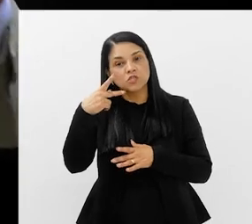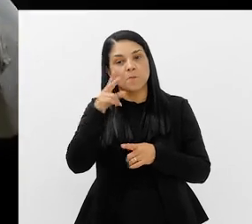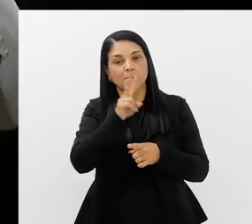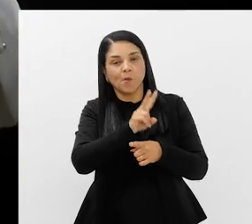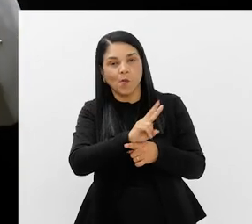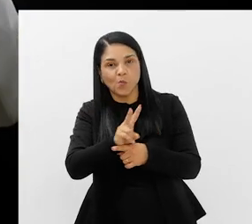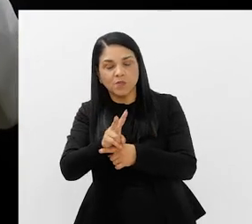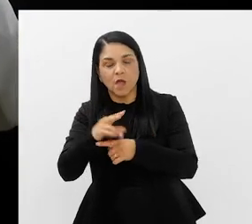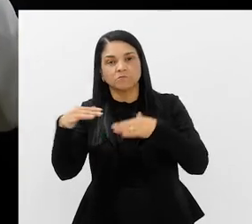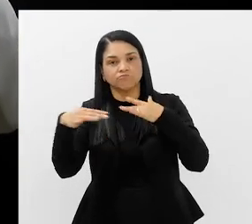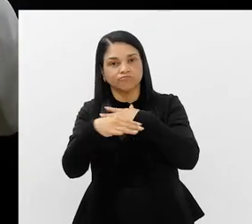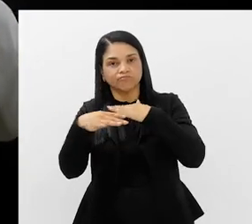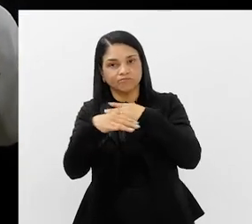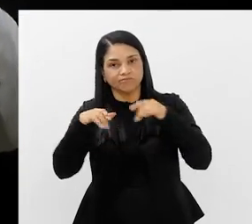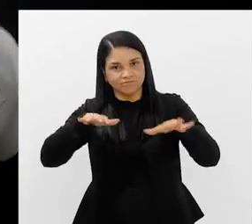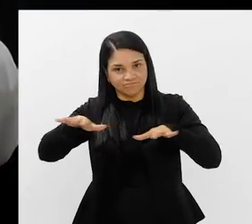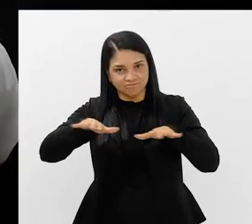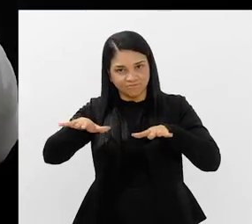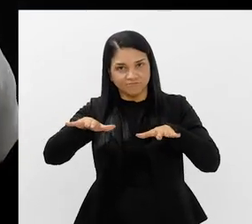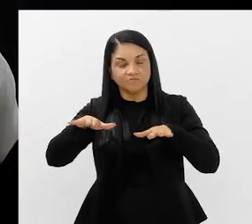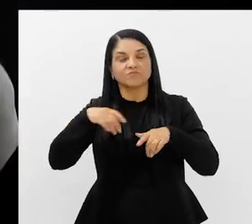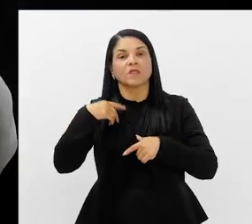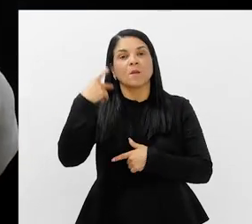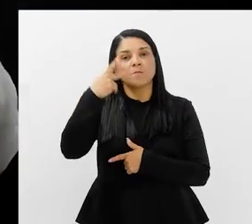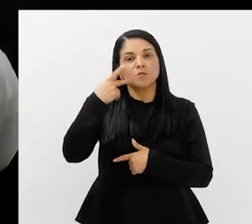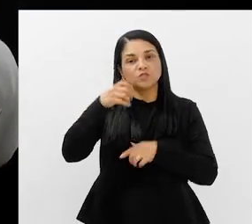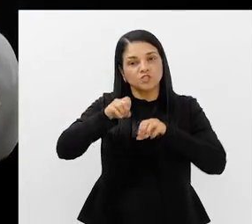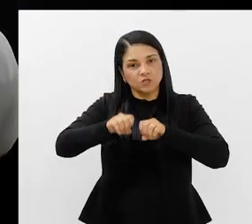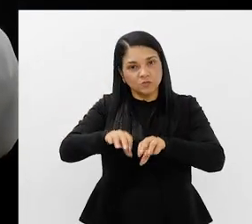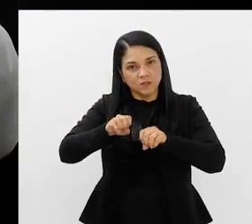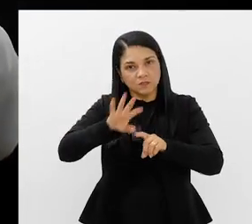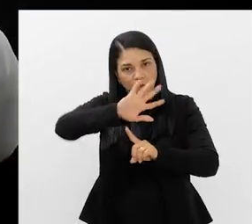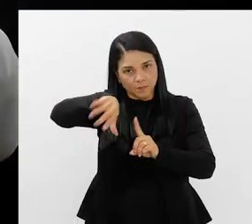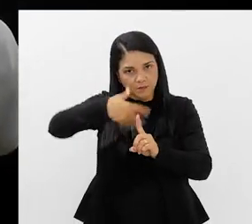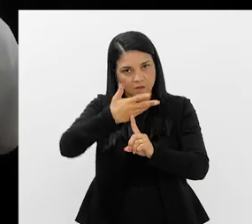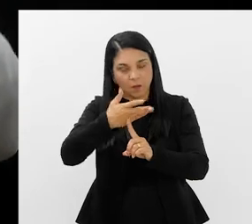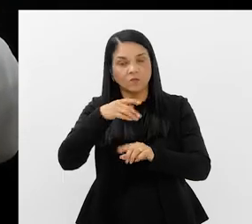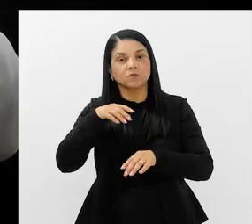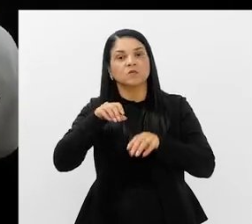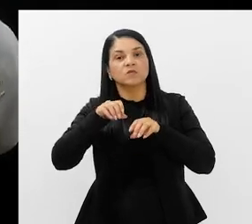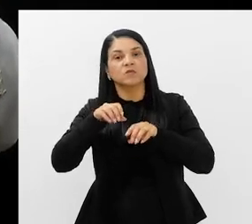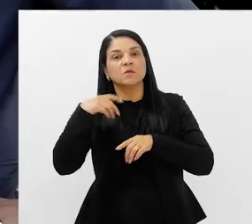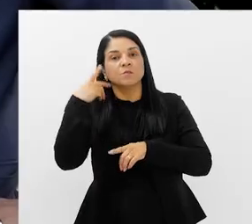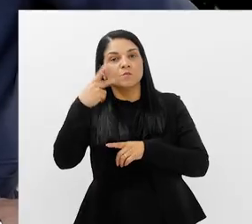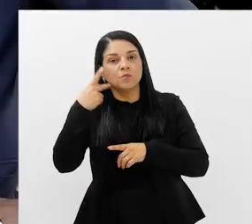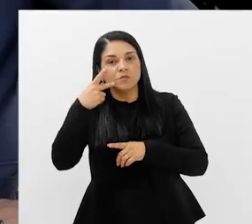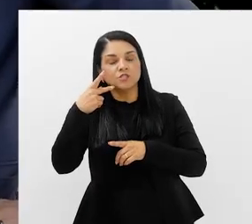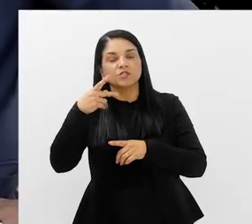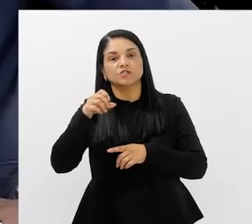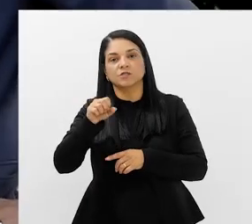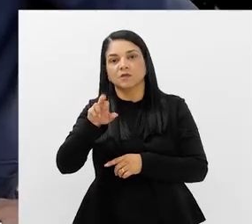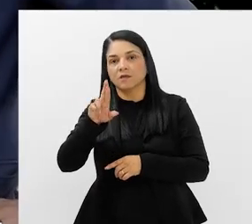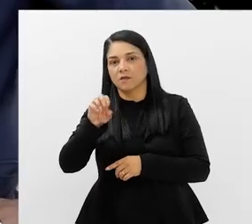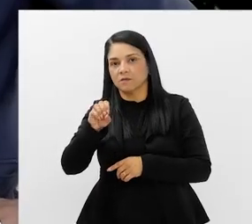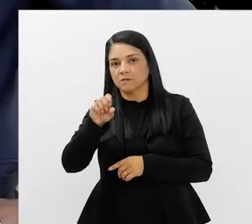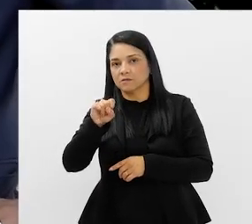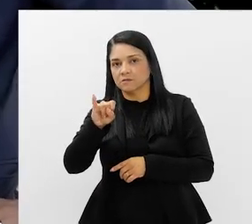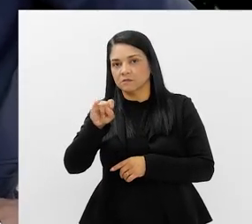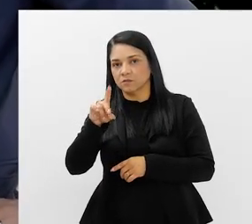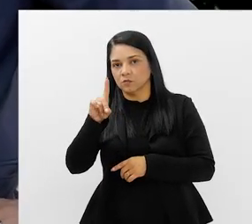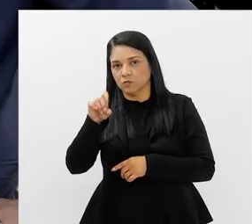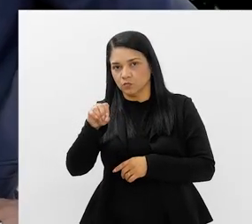Tá. Então, nós temos uma política para cuidar de mobilidade urbana, que é uma política ambiental, política de educação ambiental, política de resíduos